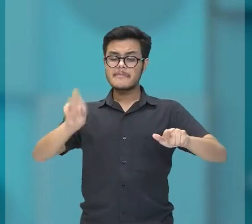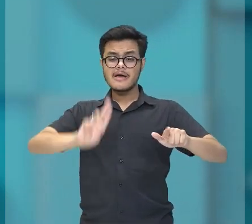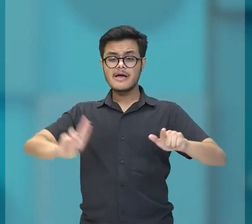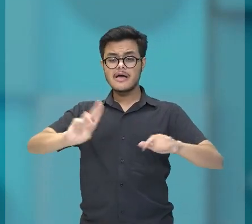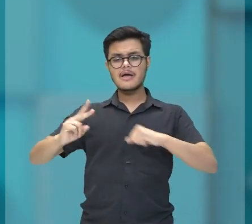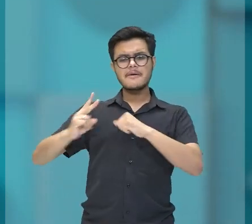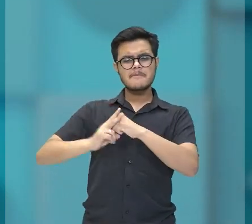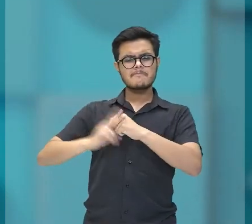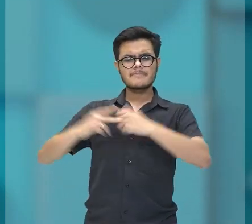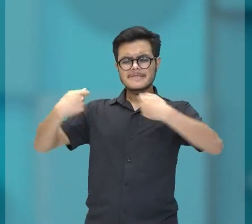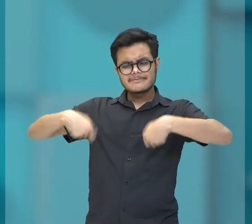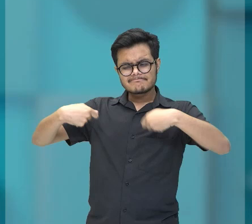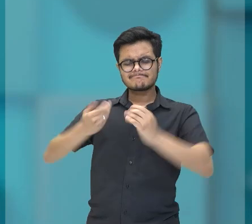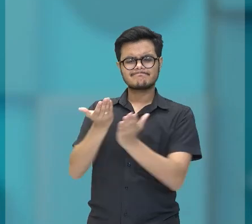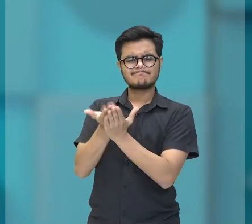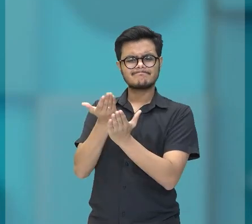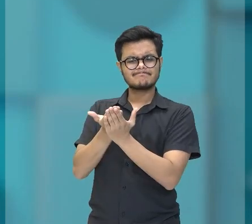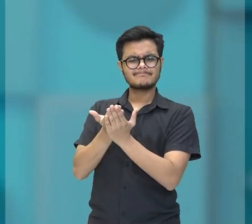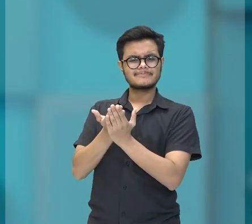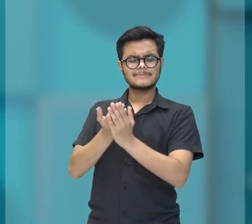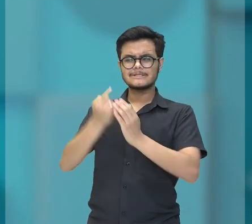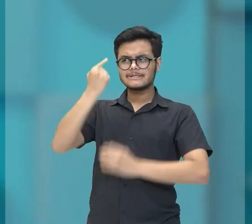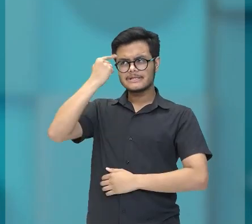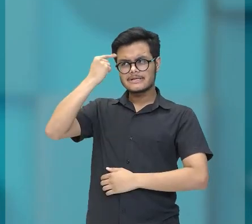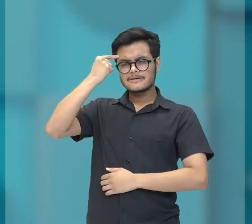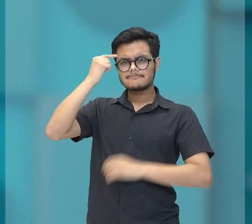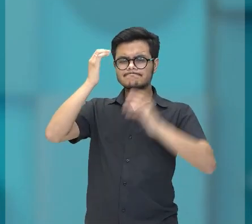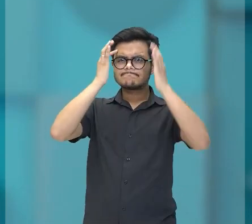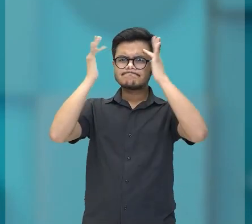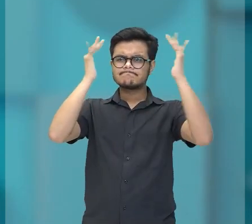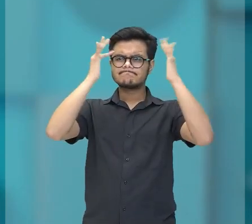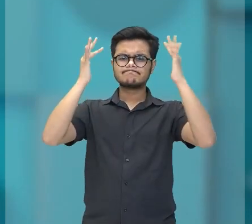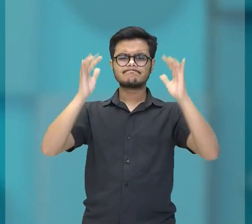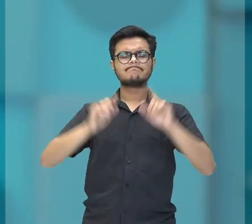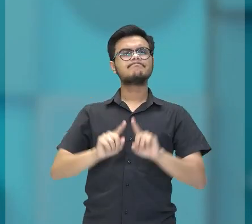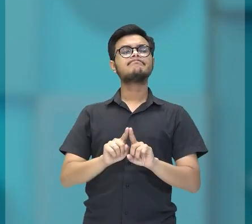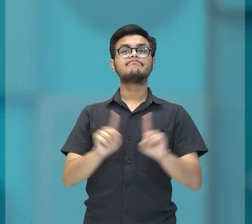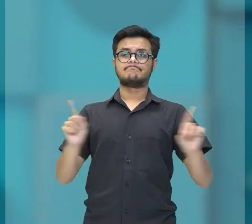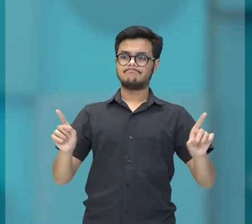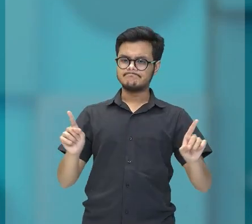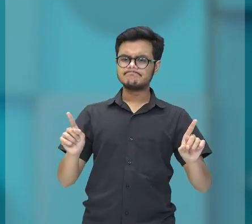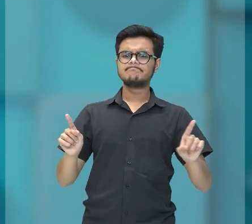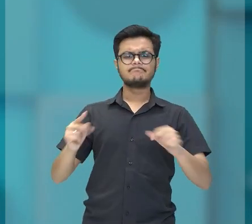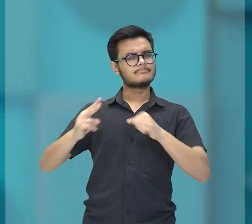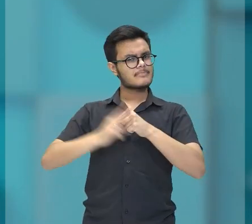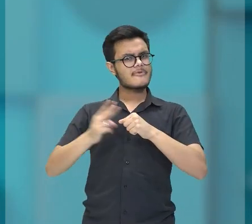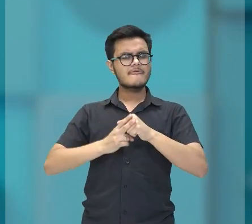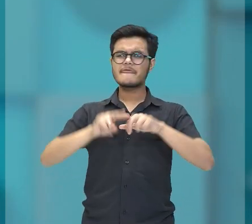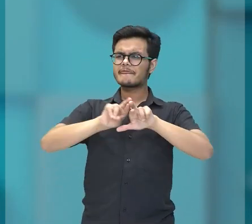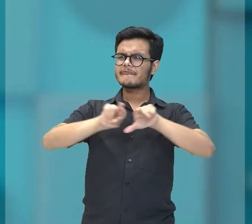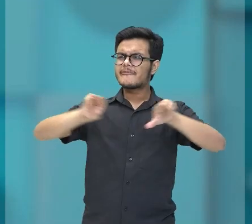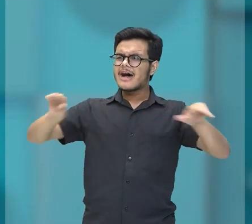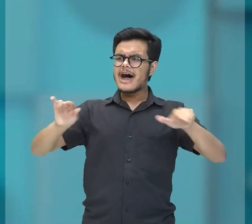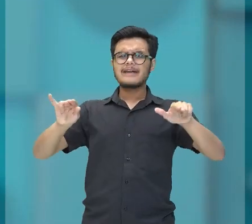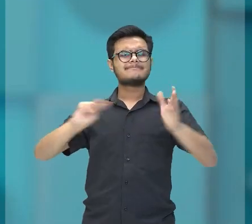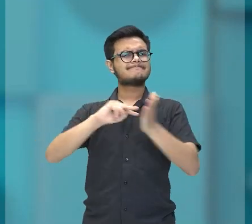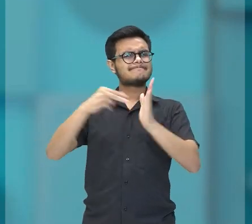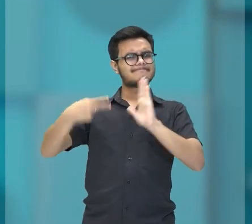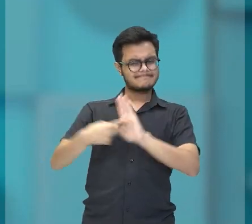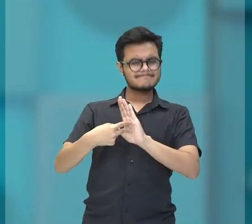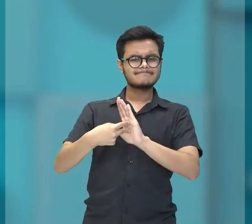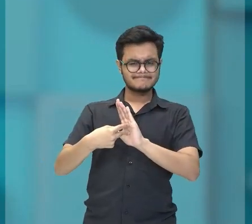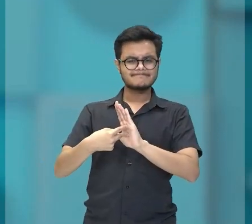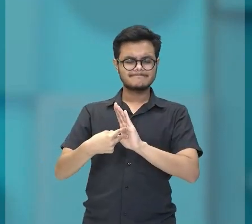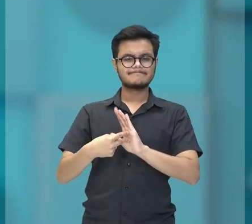que ir além. Eu tenho que entender que se trata de uma classe gramatical que expressa muitas informações, que é o que